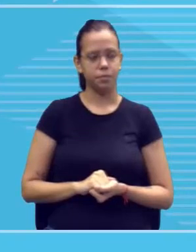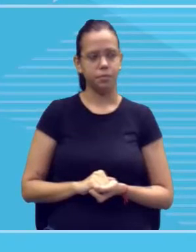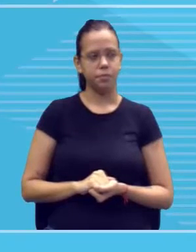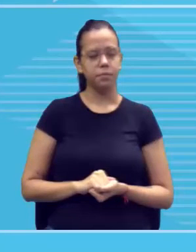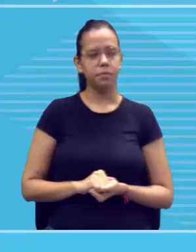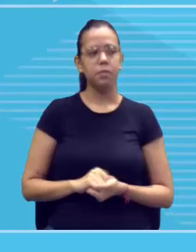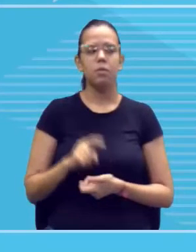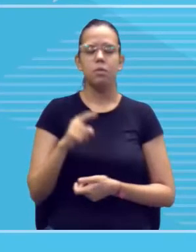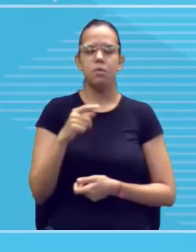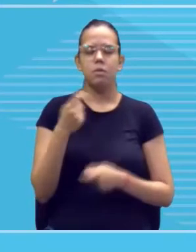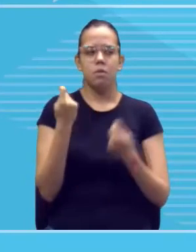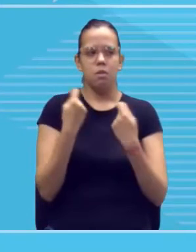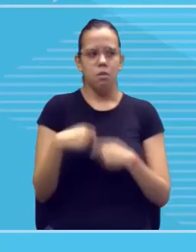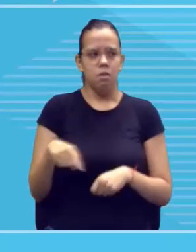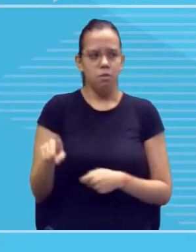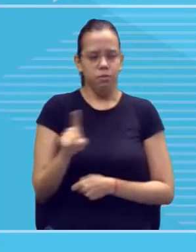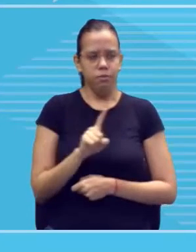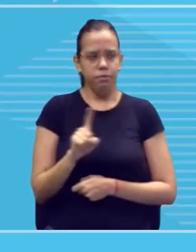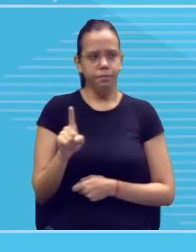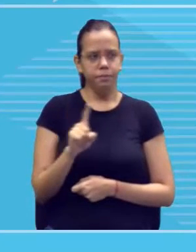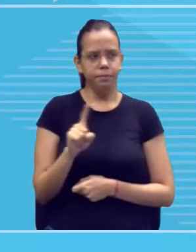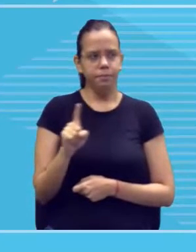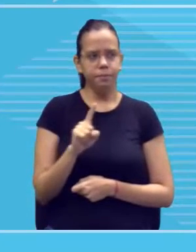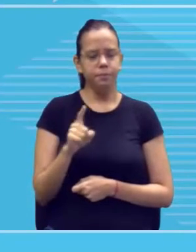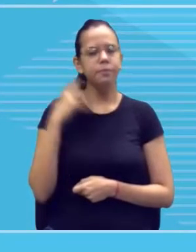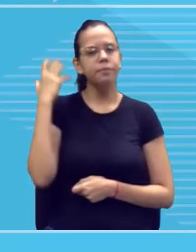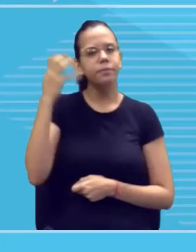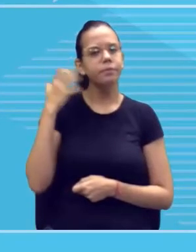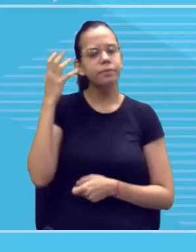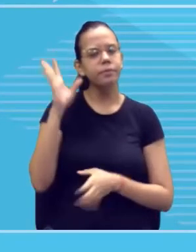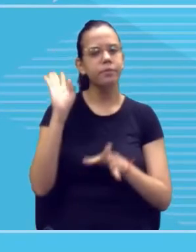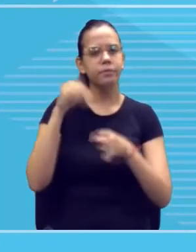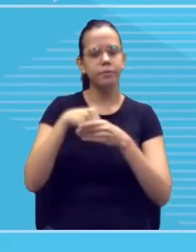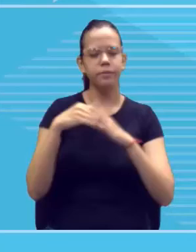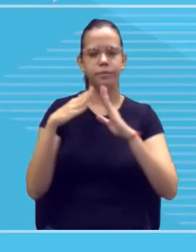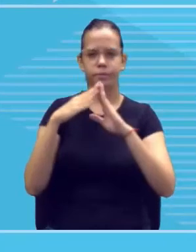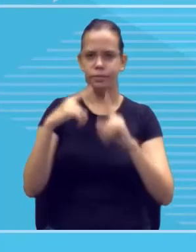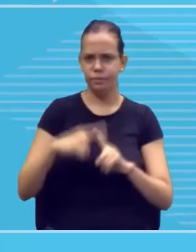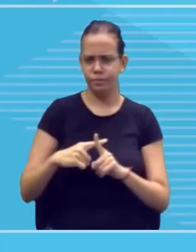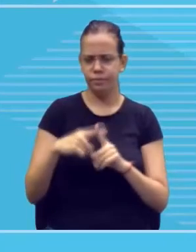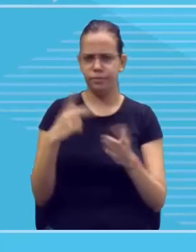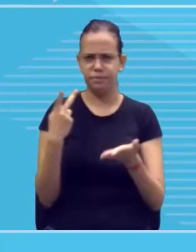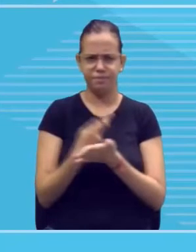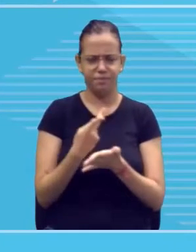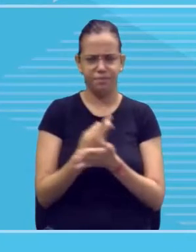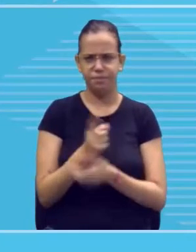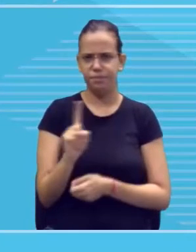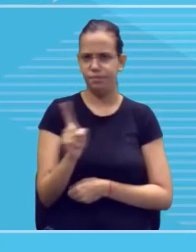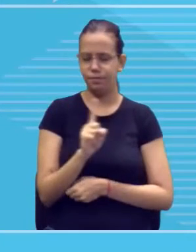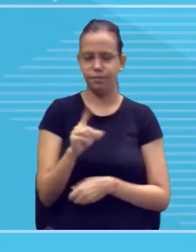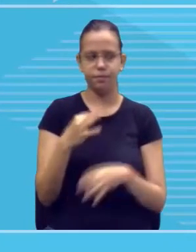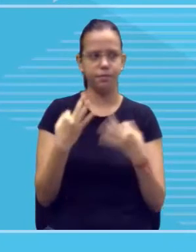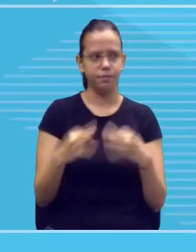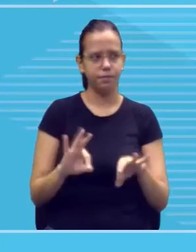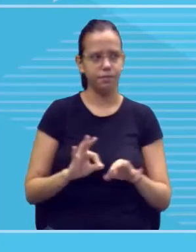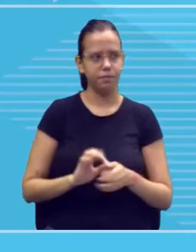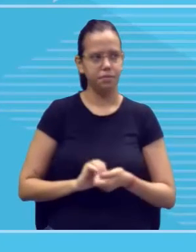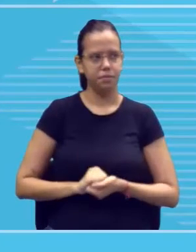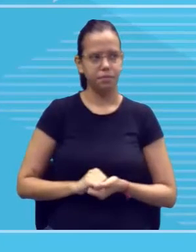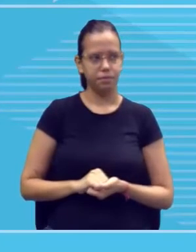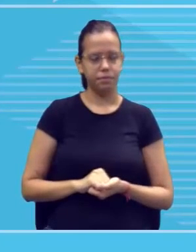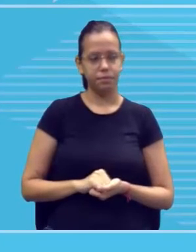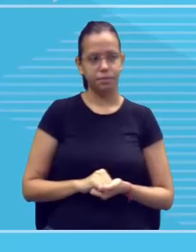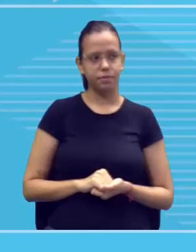se não precisa tocar rádio na igreja pessoa que tá errado não e o